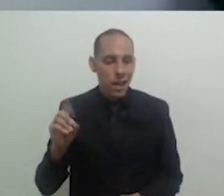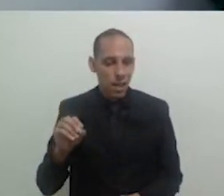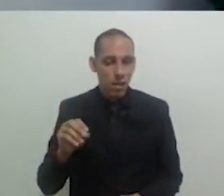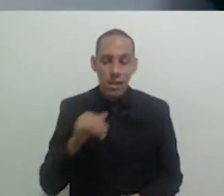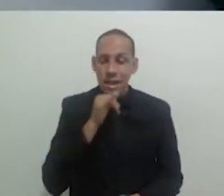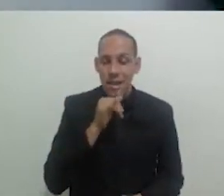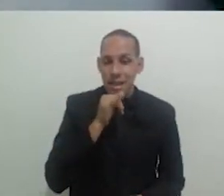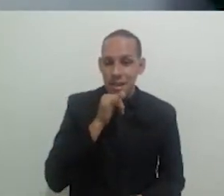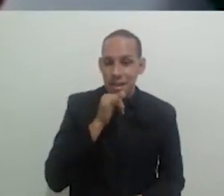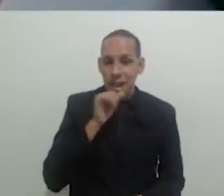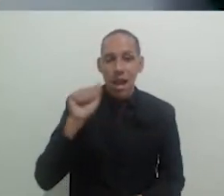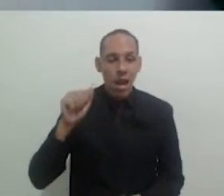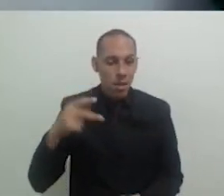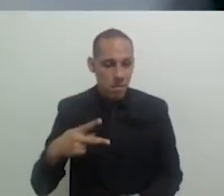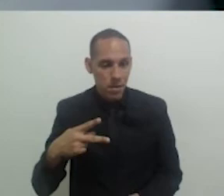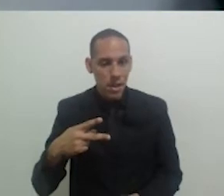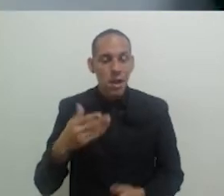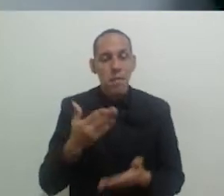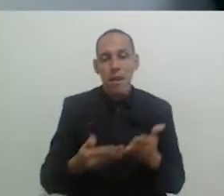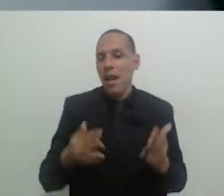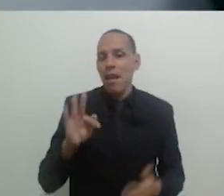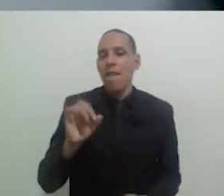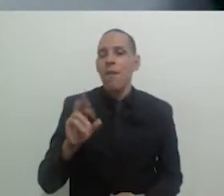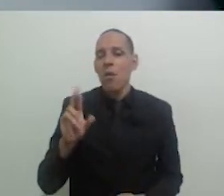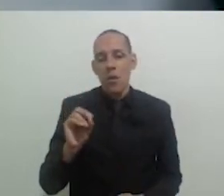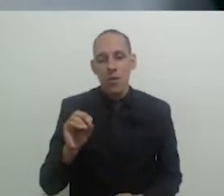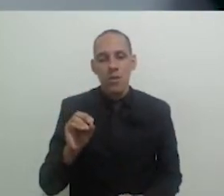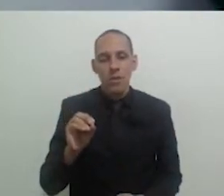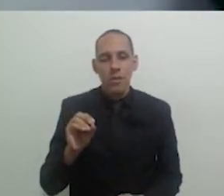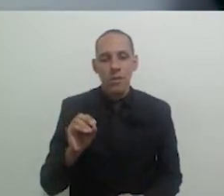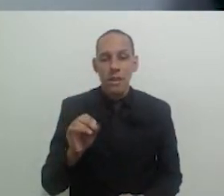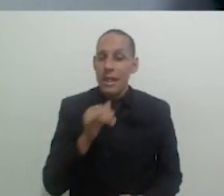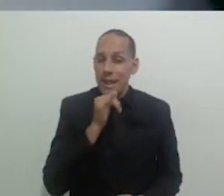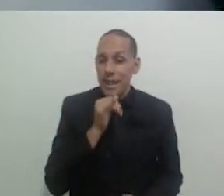foro ao se aposentar. Temos os exemplos aqui do Estado,